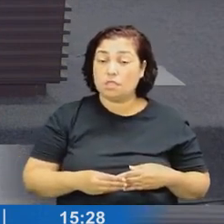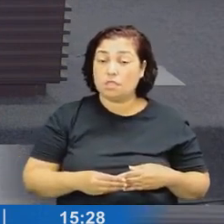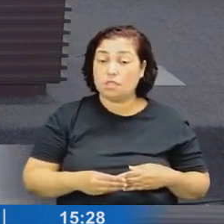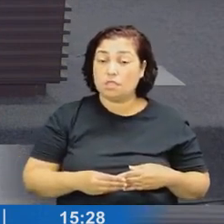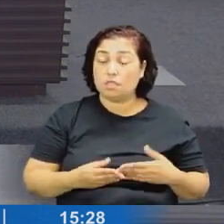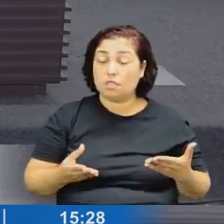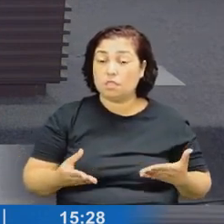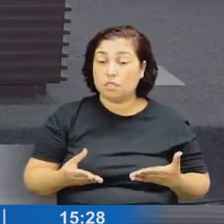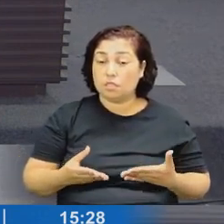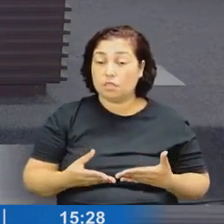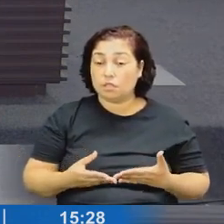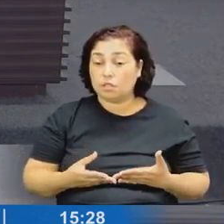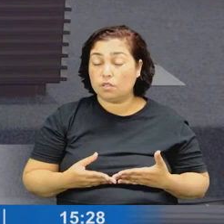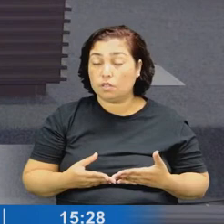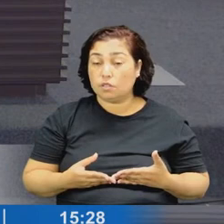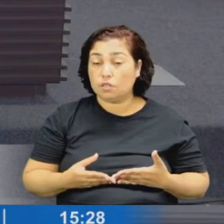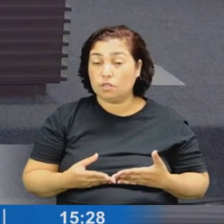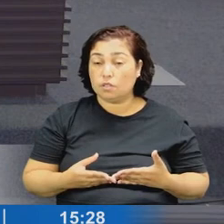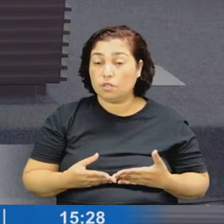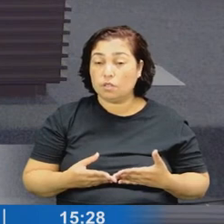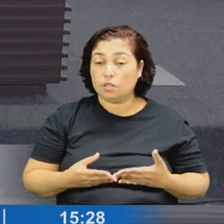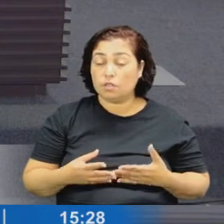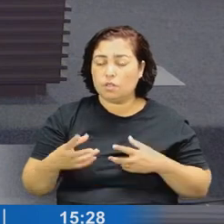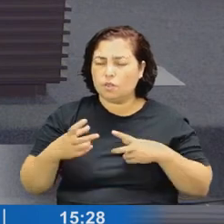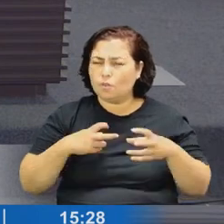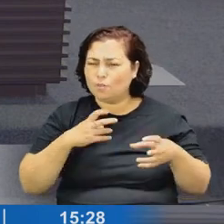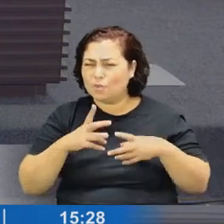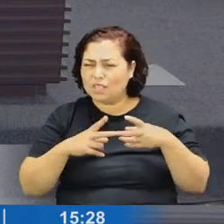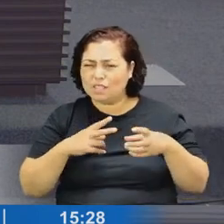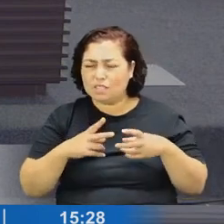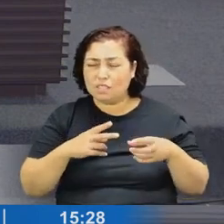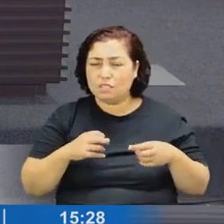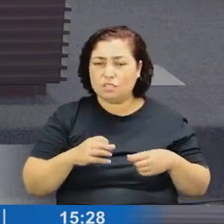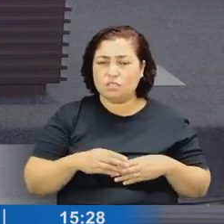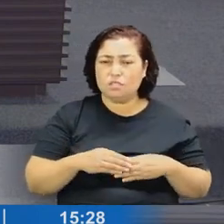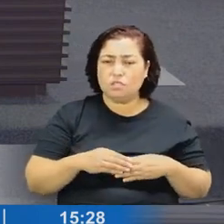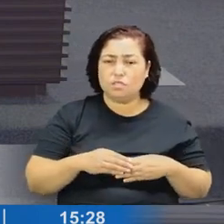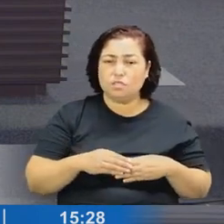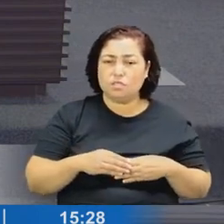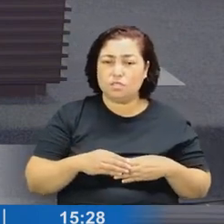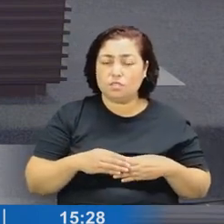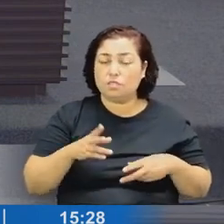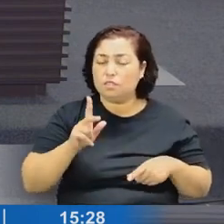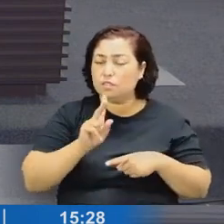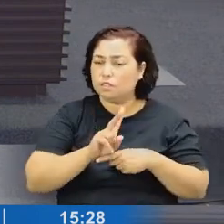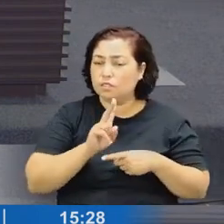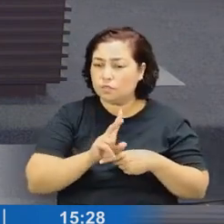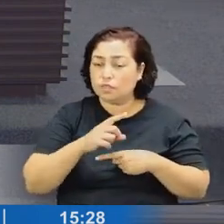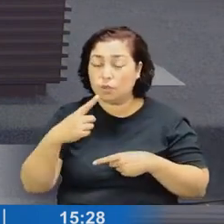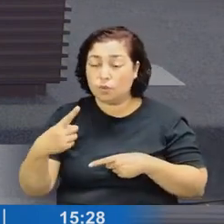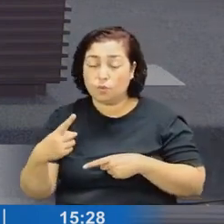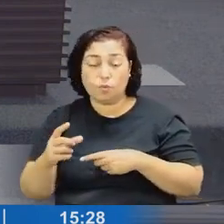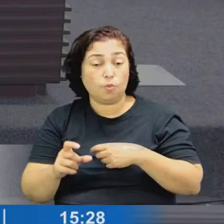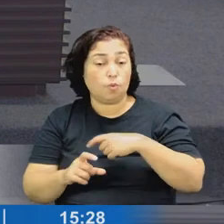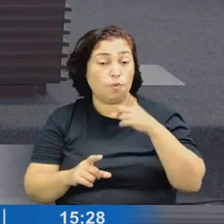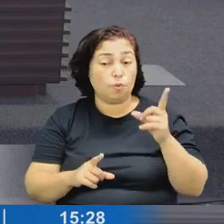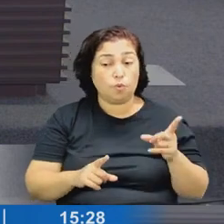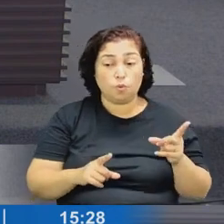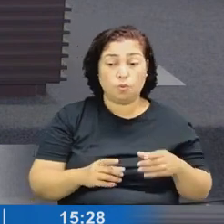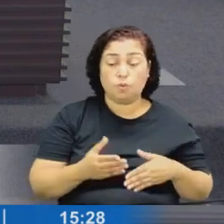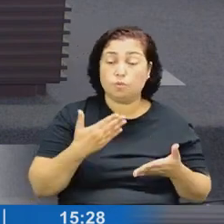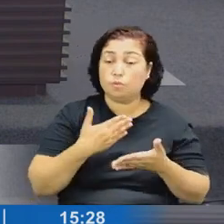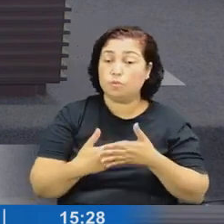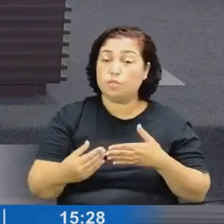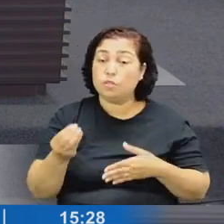deputado estadual fica na nesse nessanha desesperada de defender um ao outro tá perdendo a oportunidade gigantesca